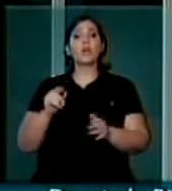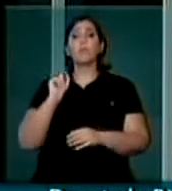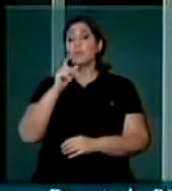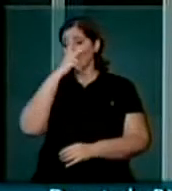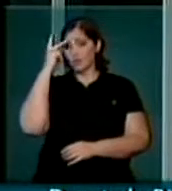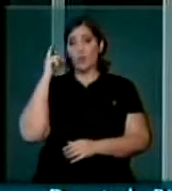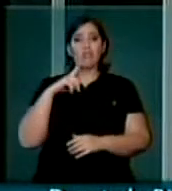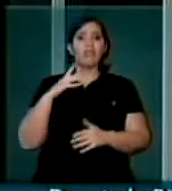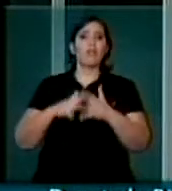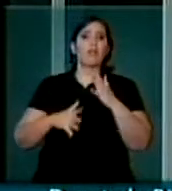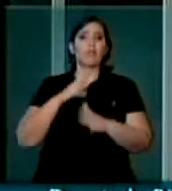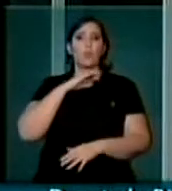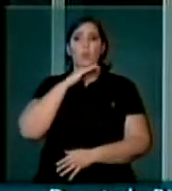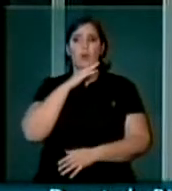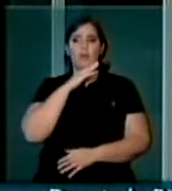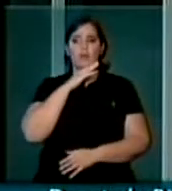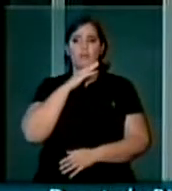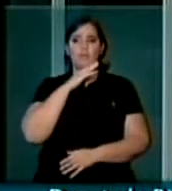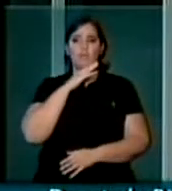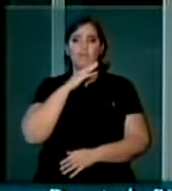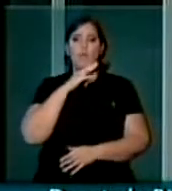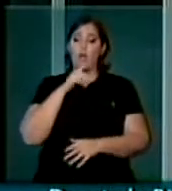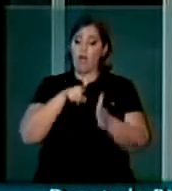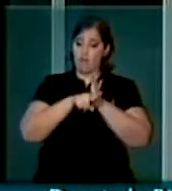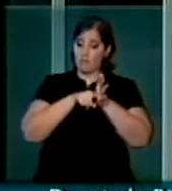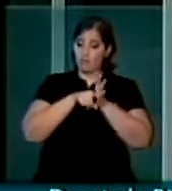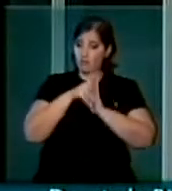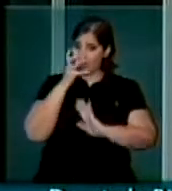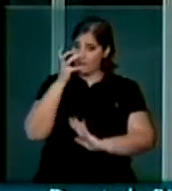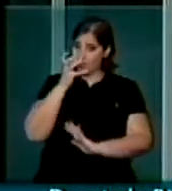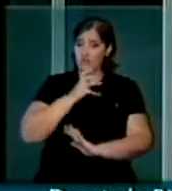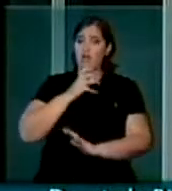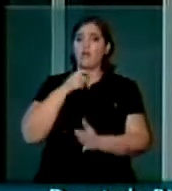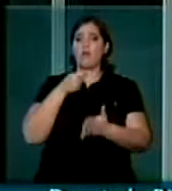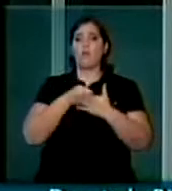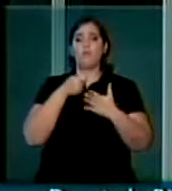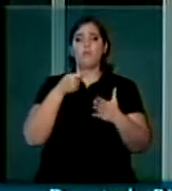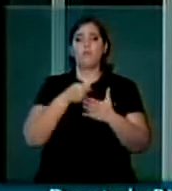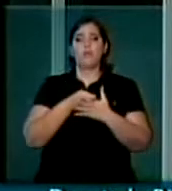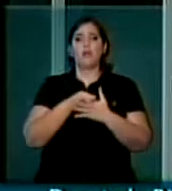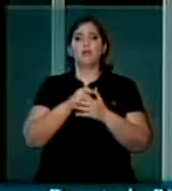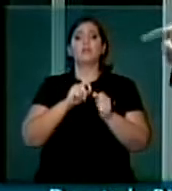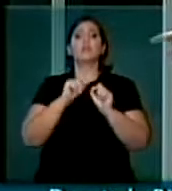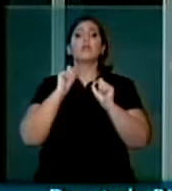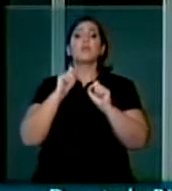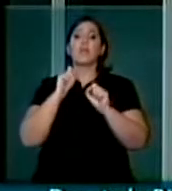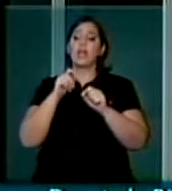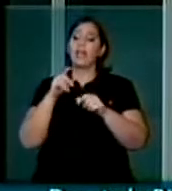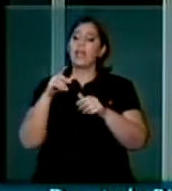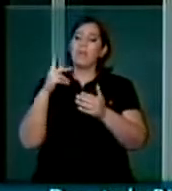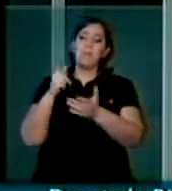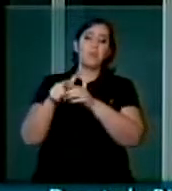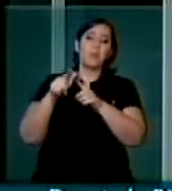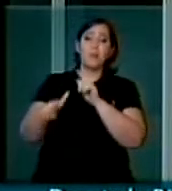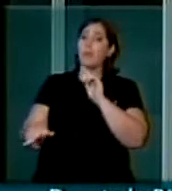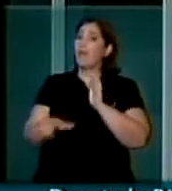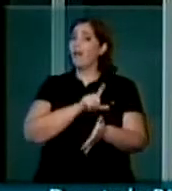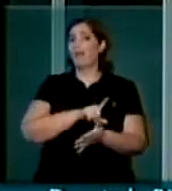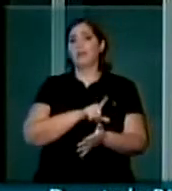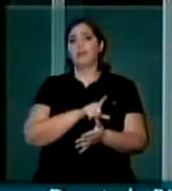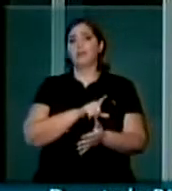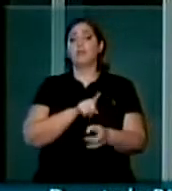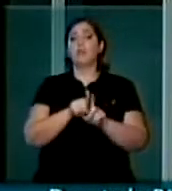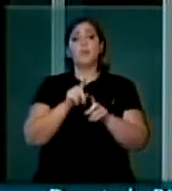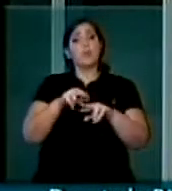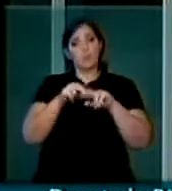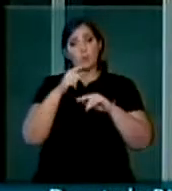corrompidos. A investigação séria deveria e deve mirar antes o corruptor. E segundo a